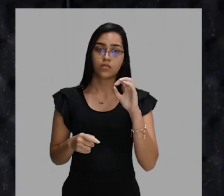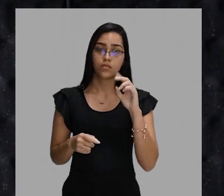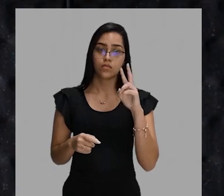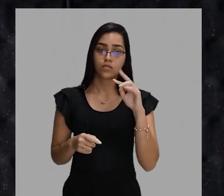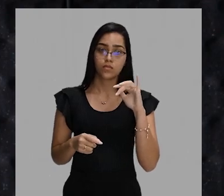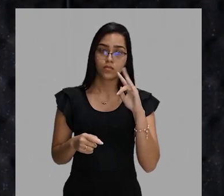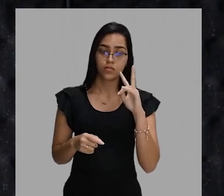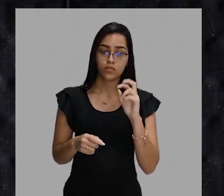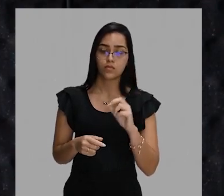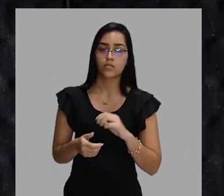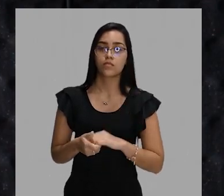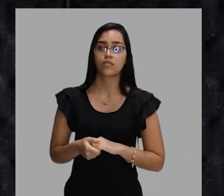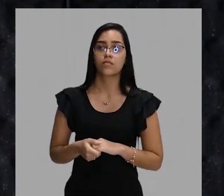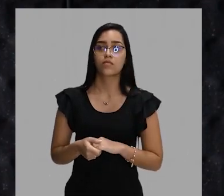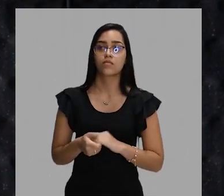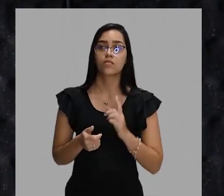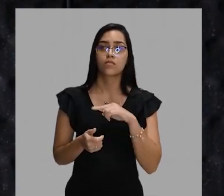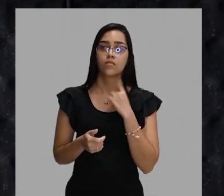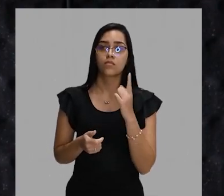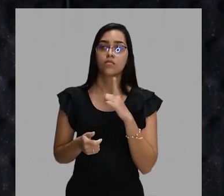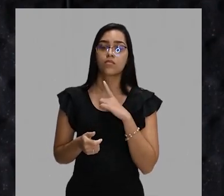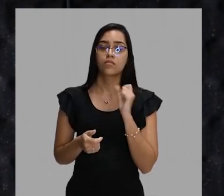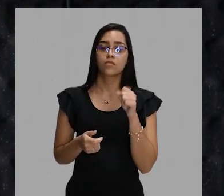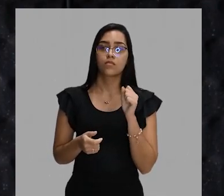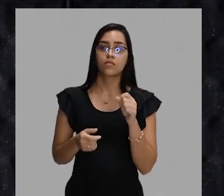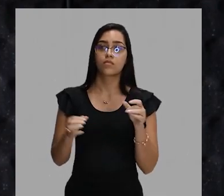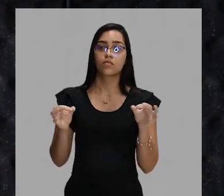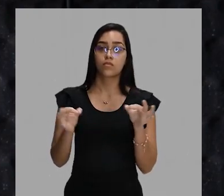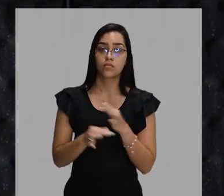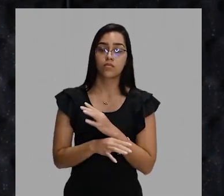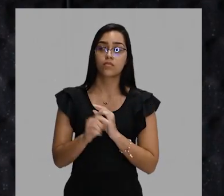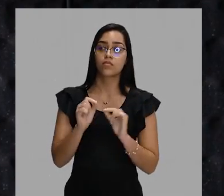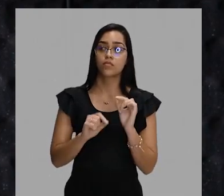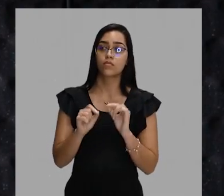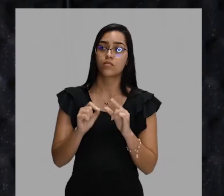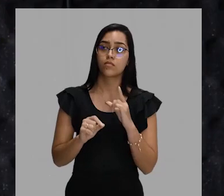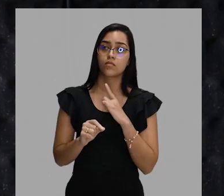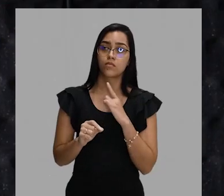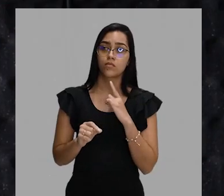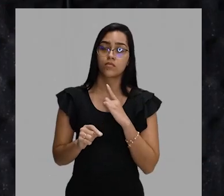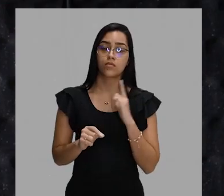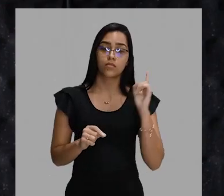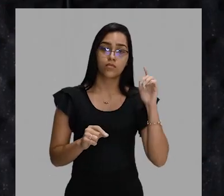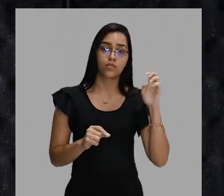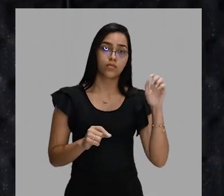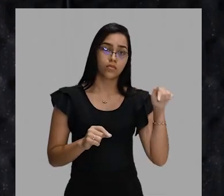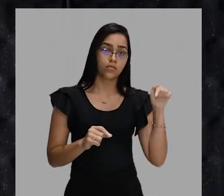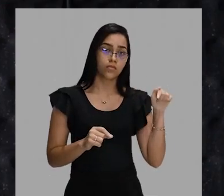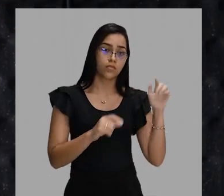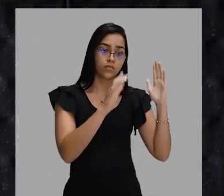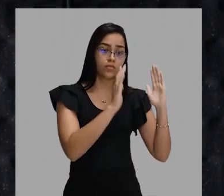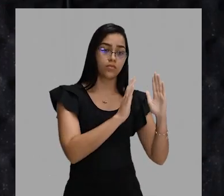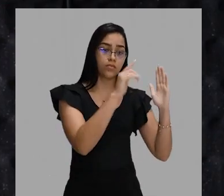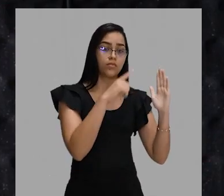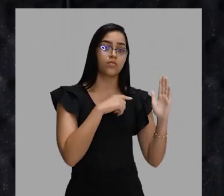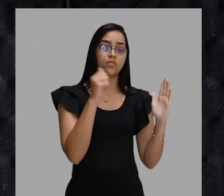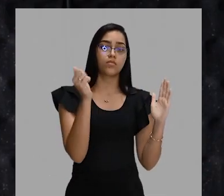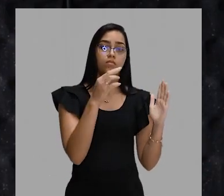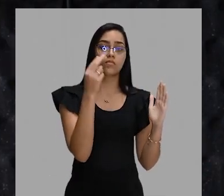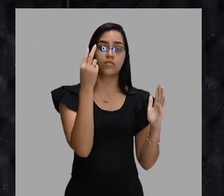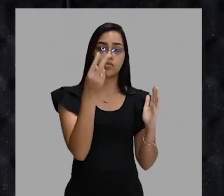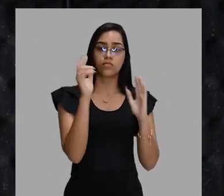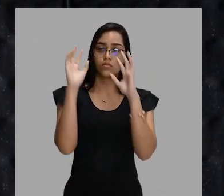esses indivíduos. E aí nós chegamos à conclusão de que a partir dessa espécie ancestral foram